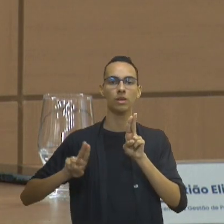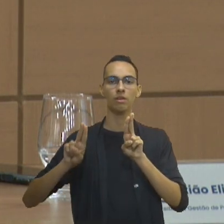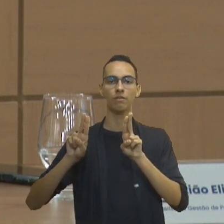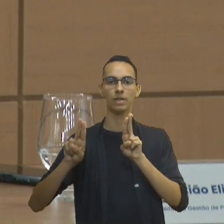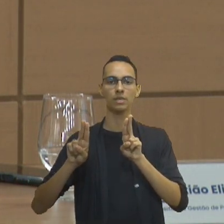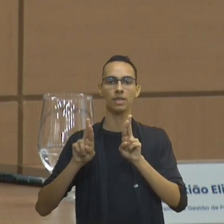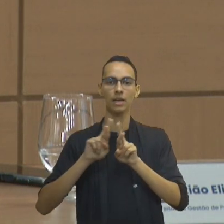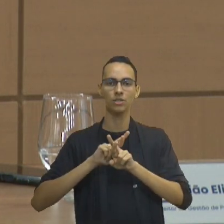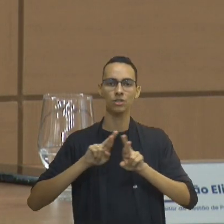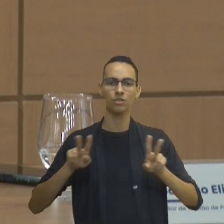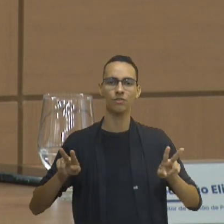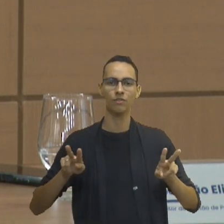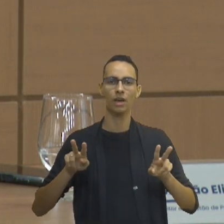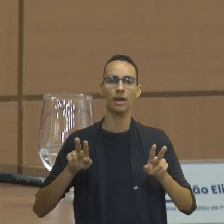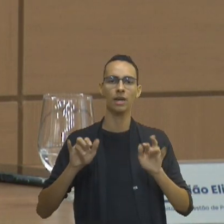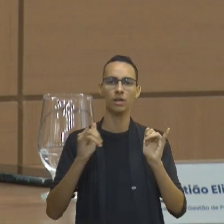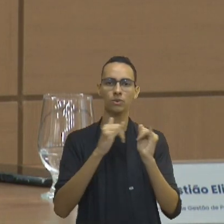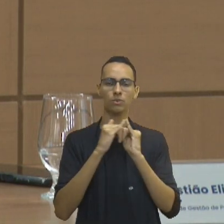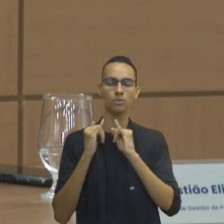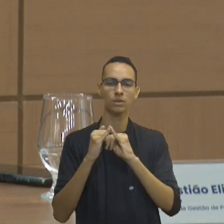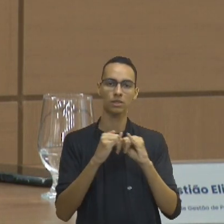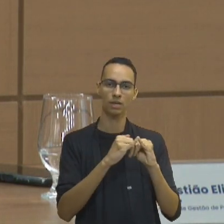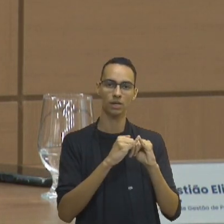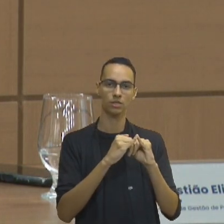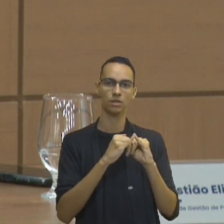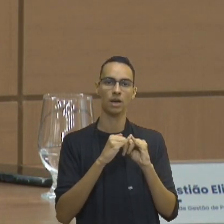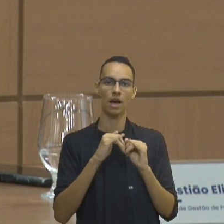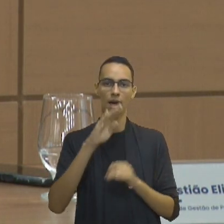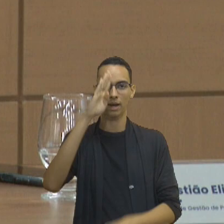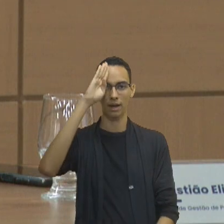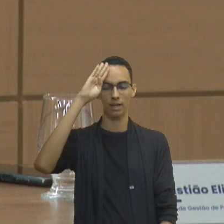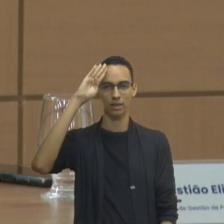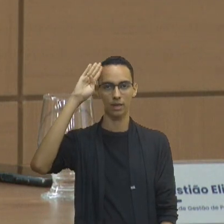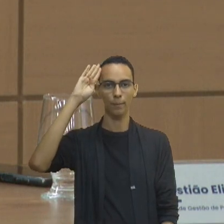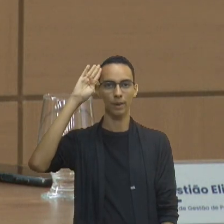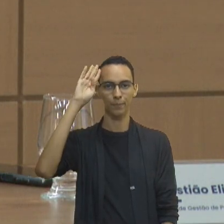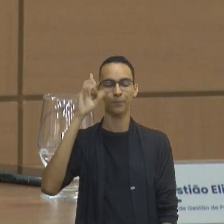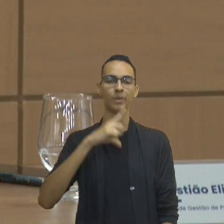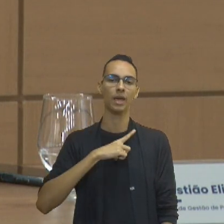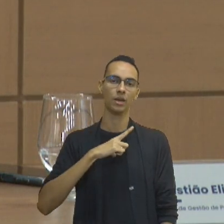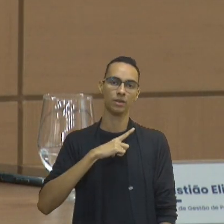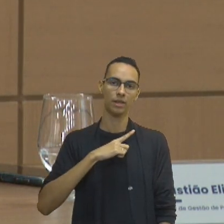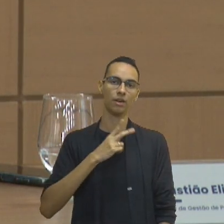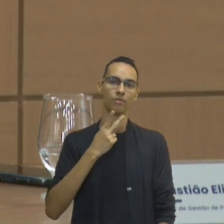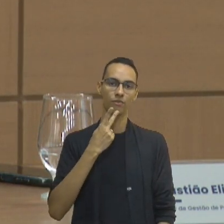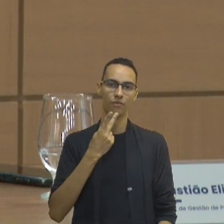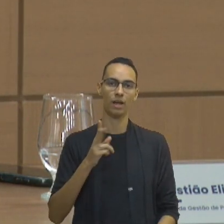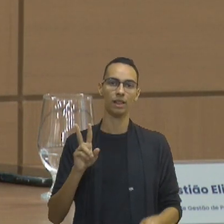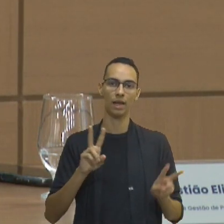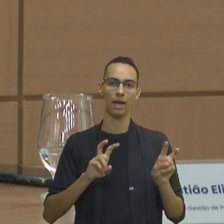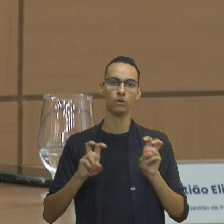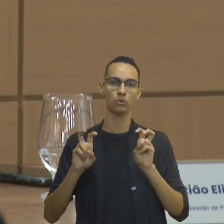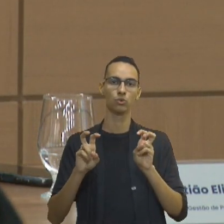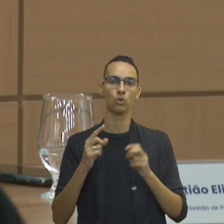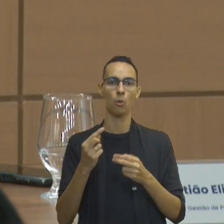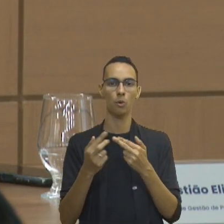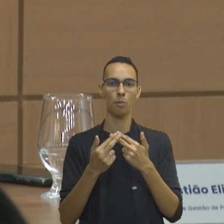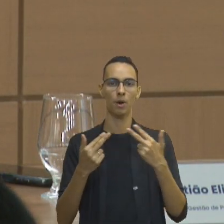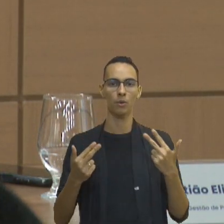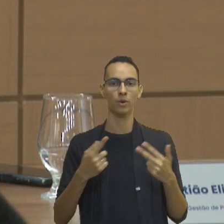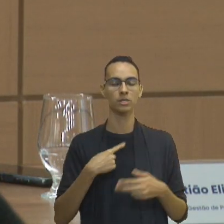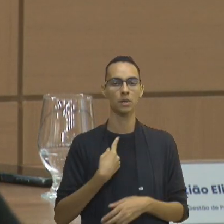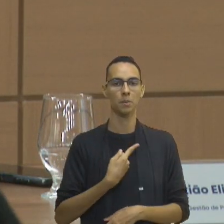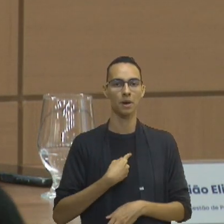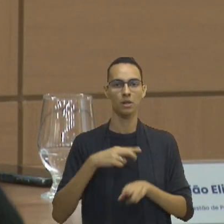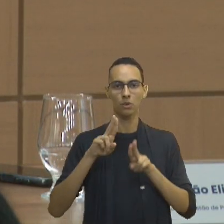diferentes unidades acadêmicas e administrativas. Eu tenho dito uma questão que, para a gente que é da universidade, é